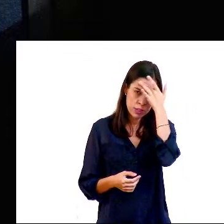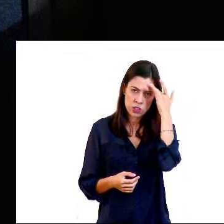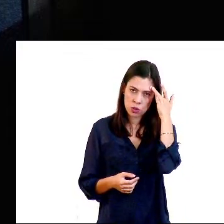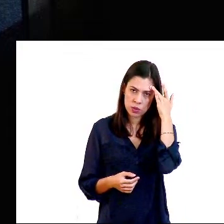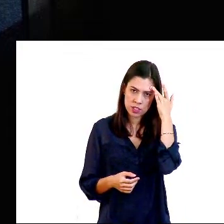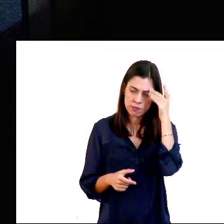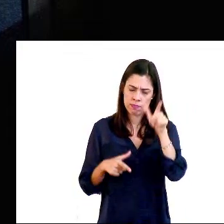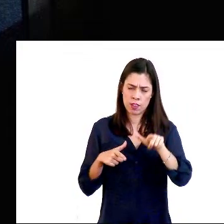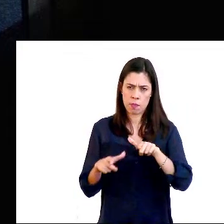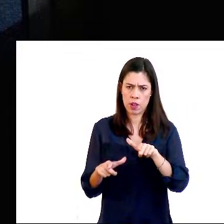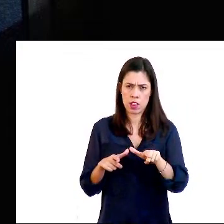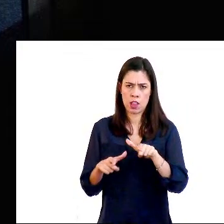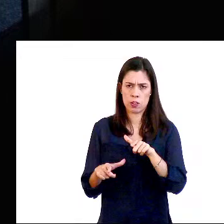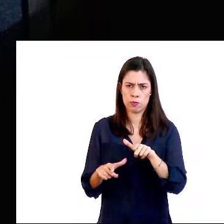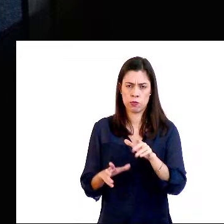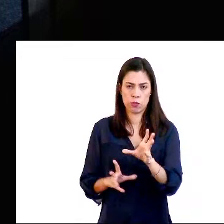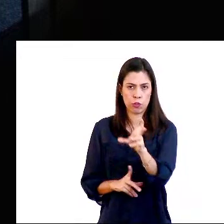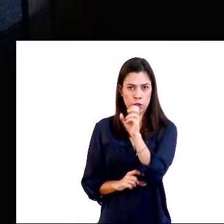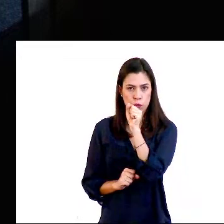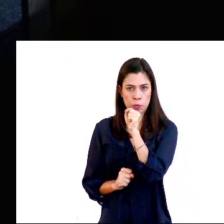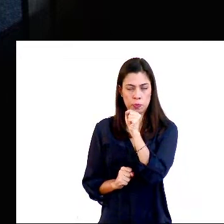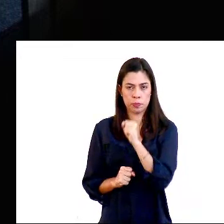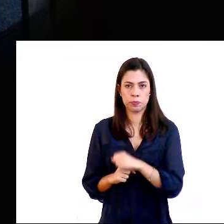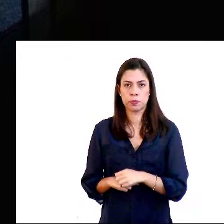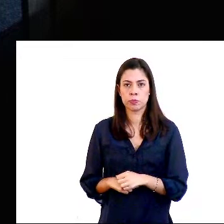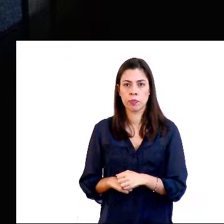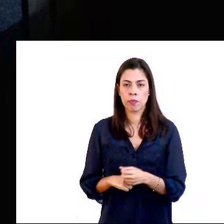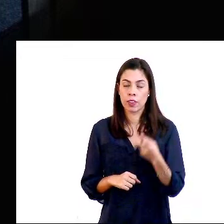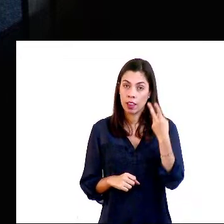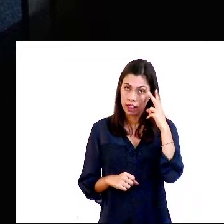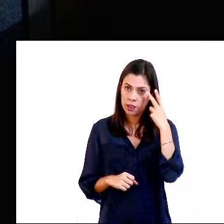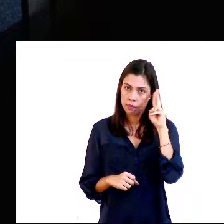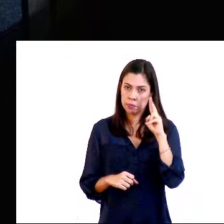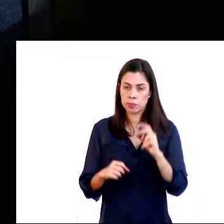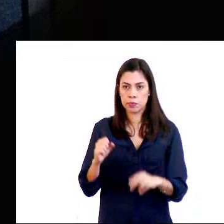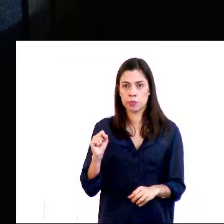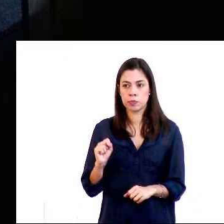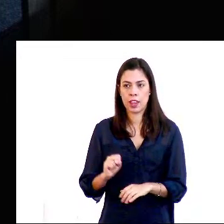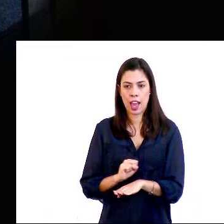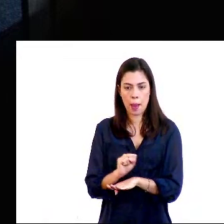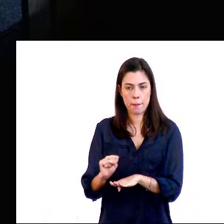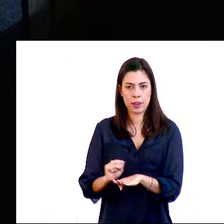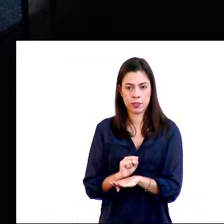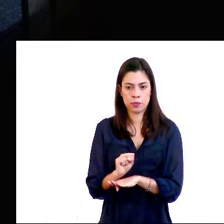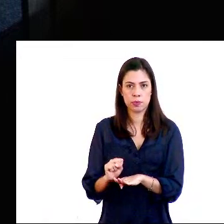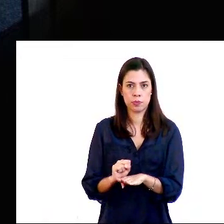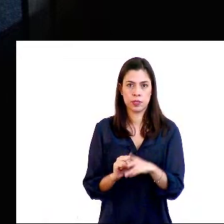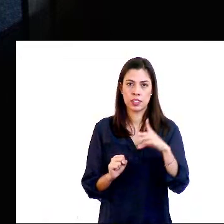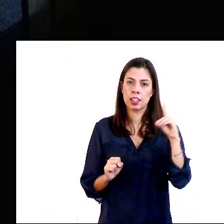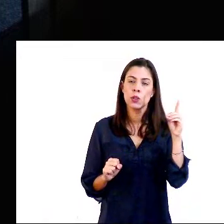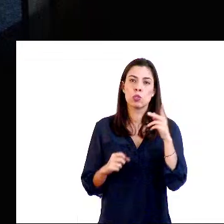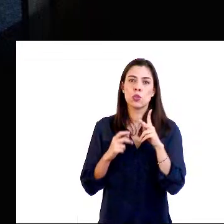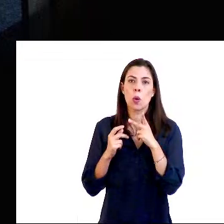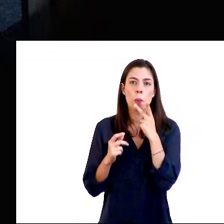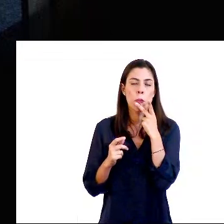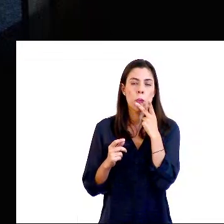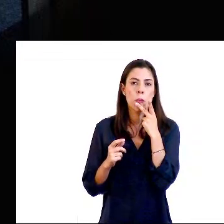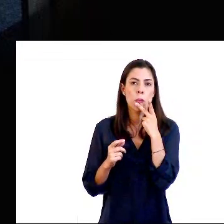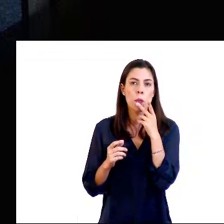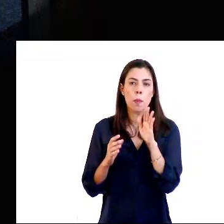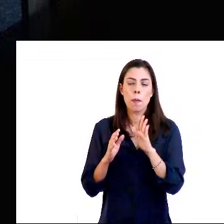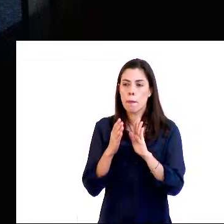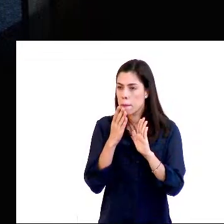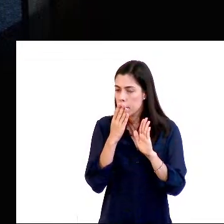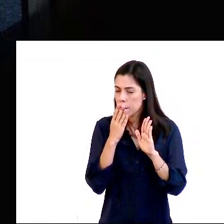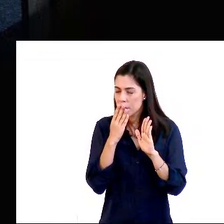a Abraão, visto que não tinha ninguém superior por quem jurar, jurou por si mesmo, dizendo: certamente